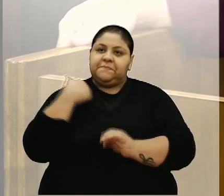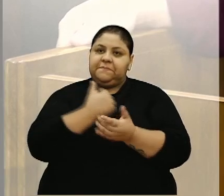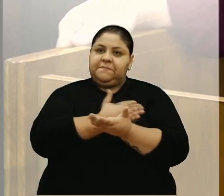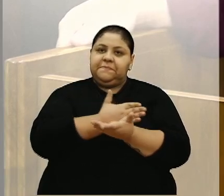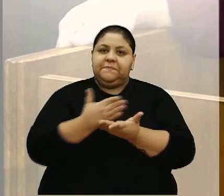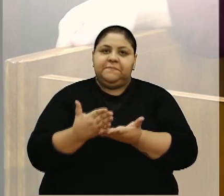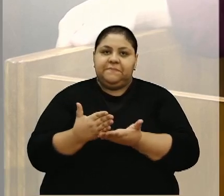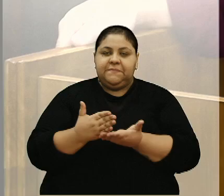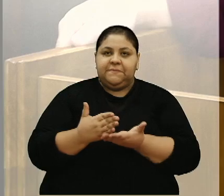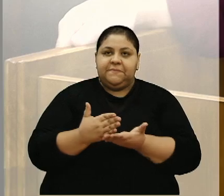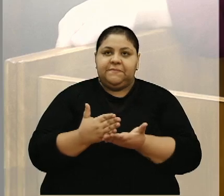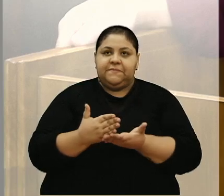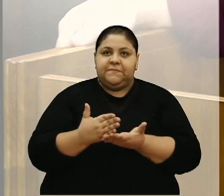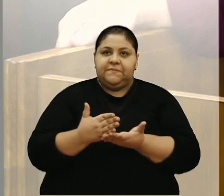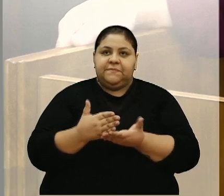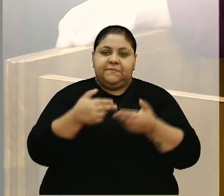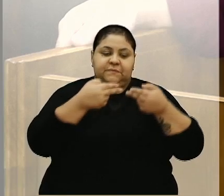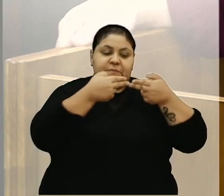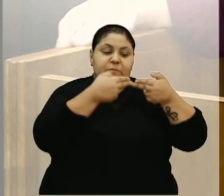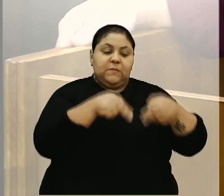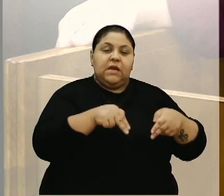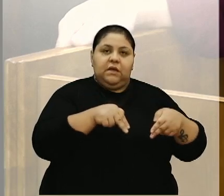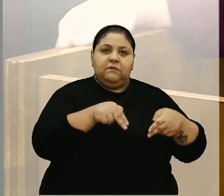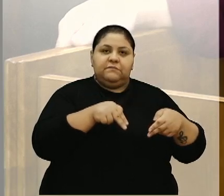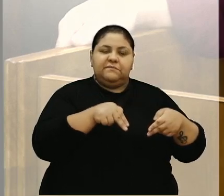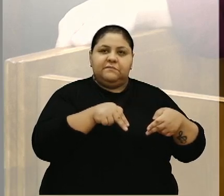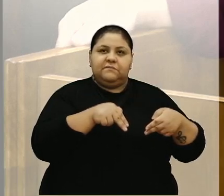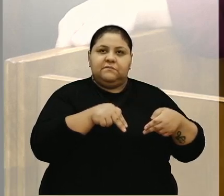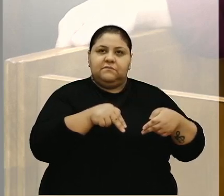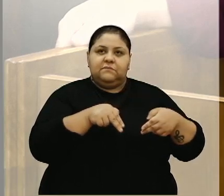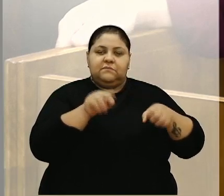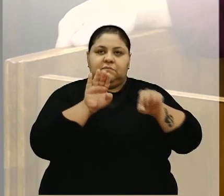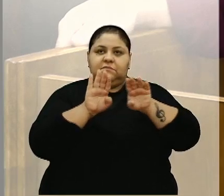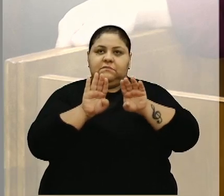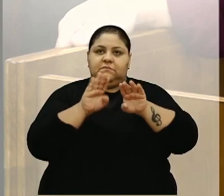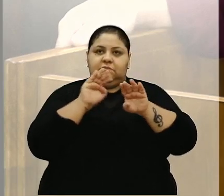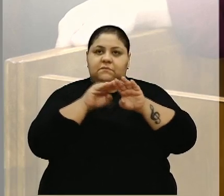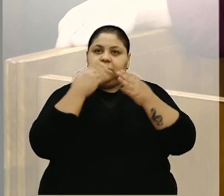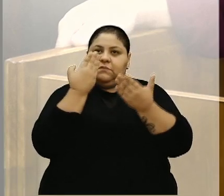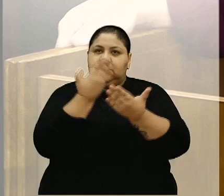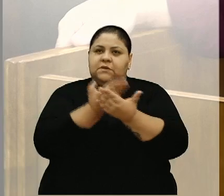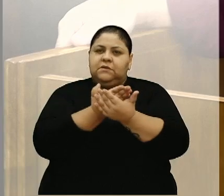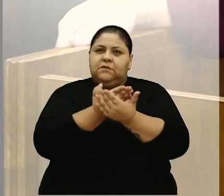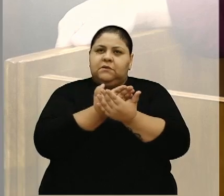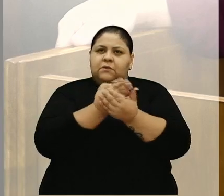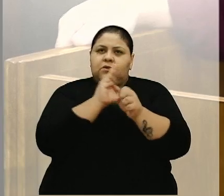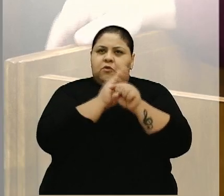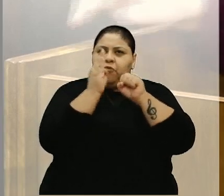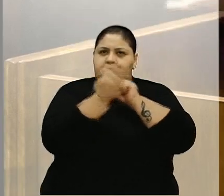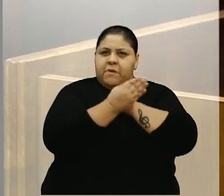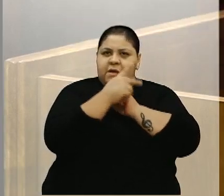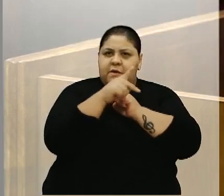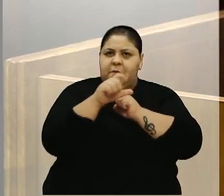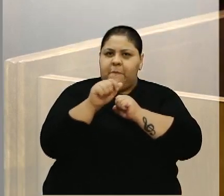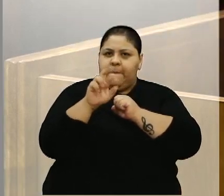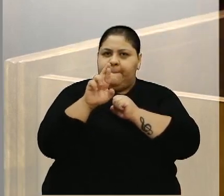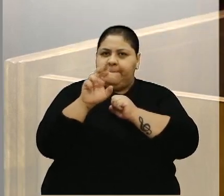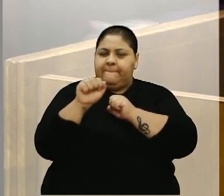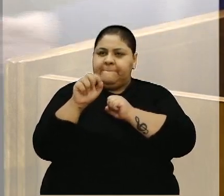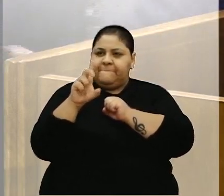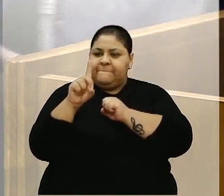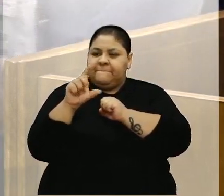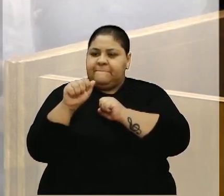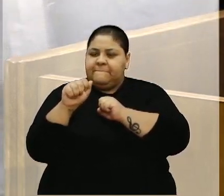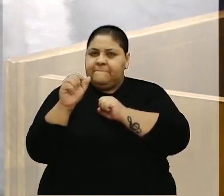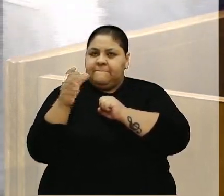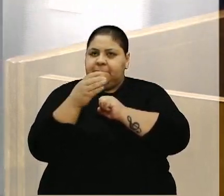porque vim de uma inauguração da escola lá na Parada Cristal, Armindo Mário Turra,